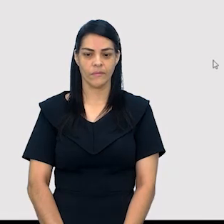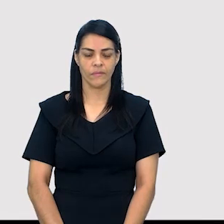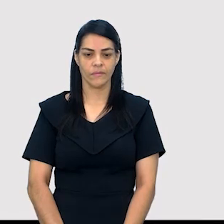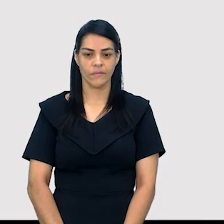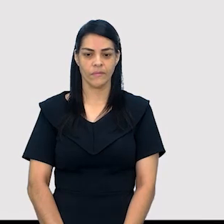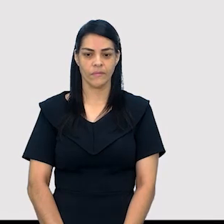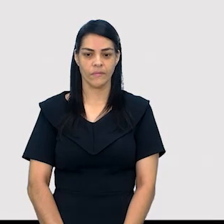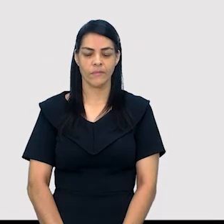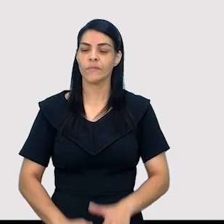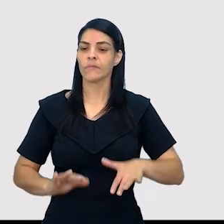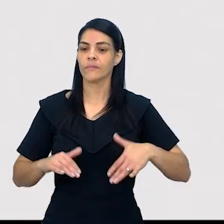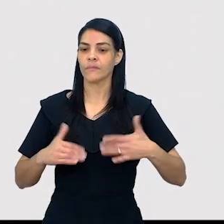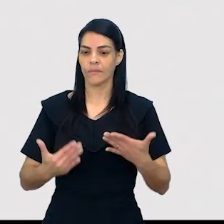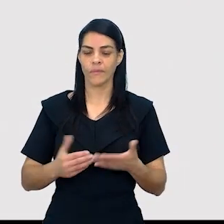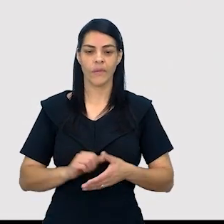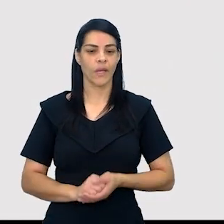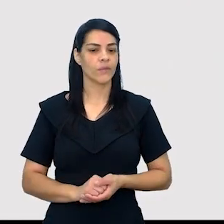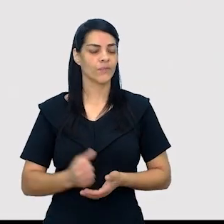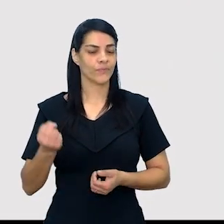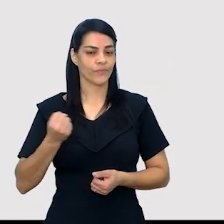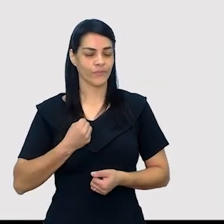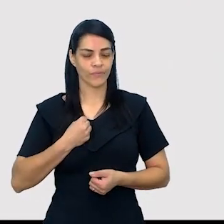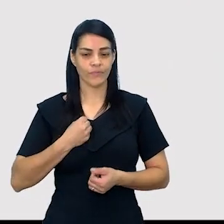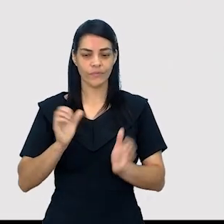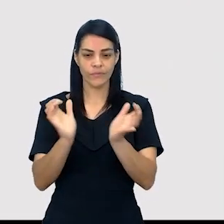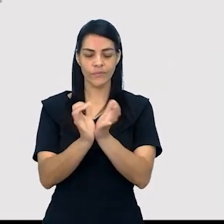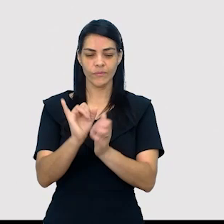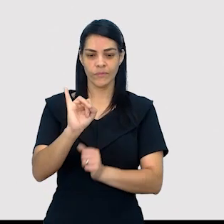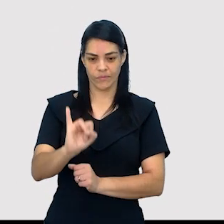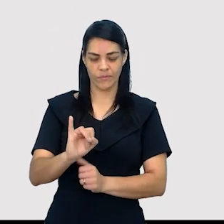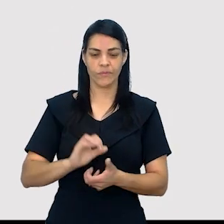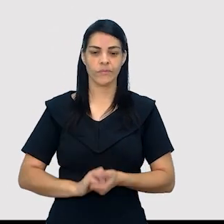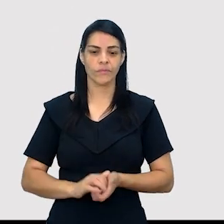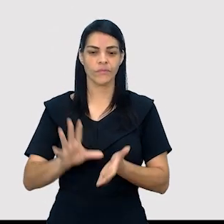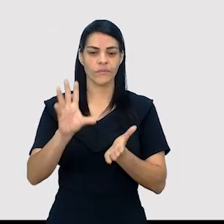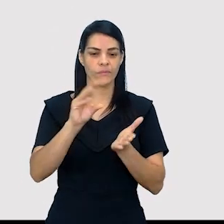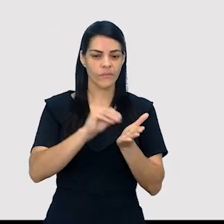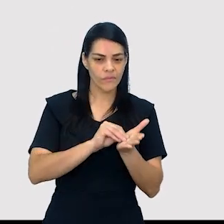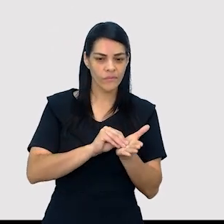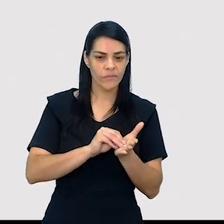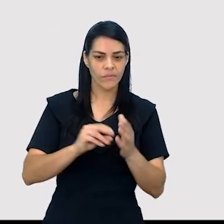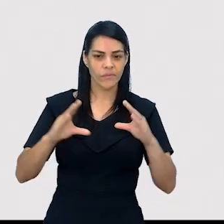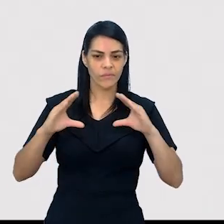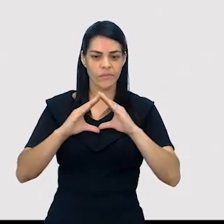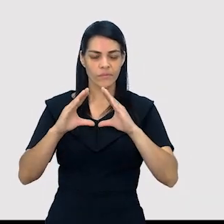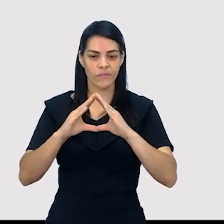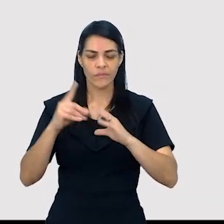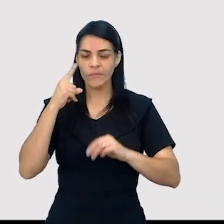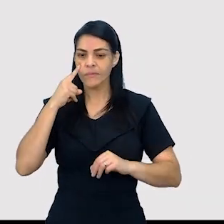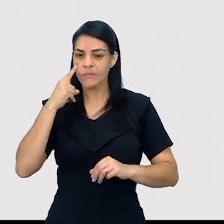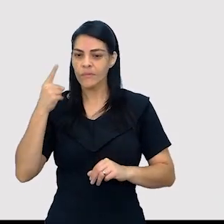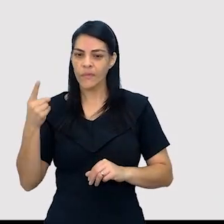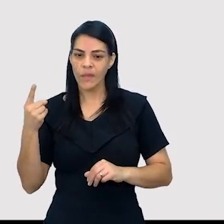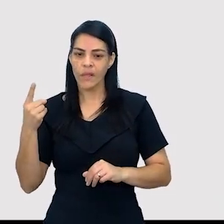então aí as números irracionais e semelhança de triângulo Olha a primeira a gente